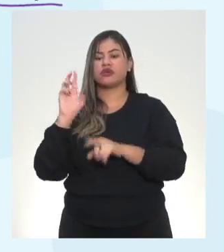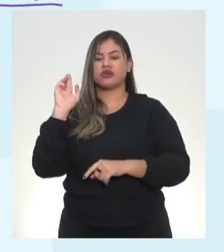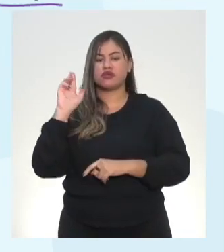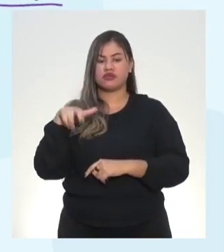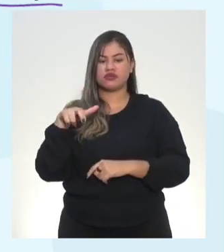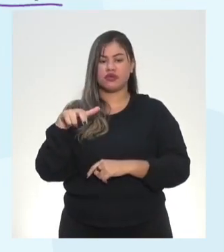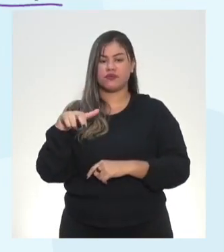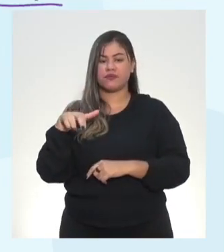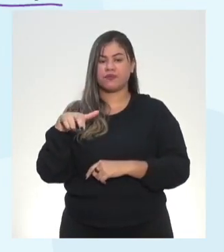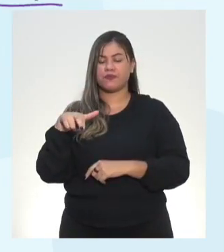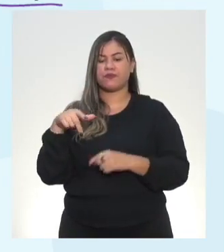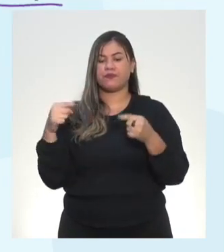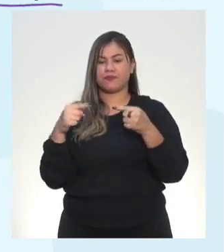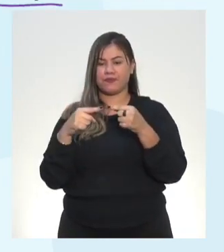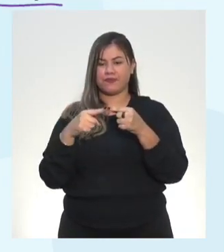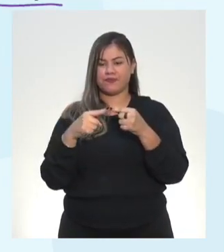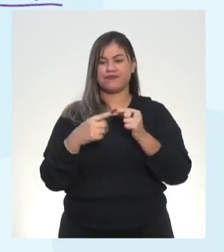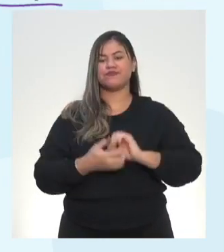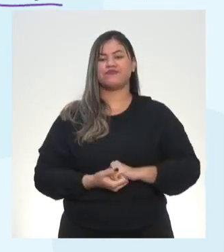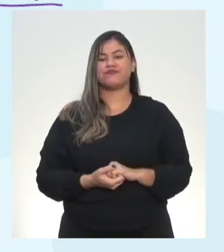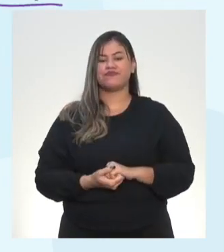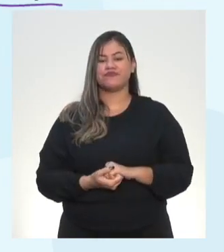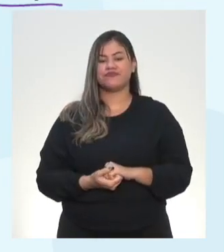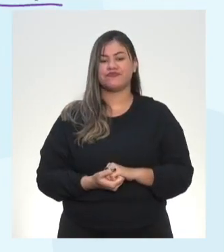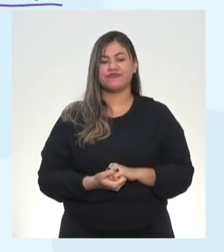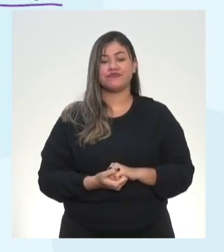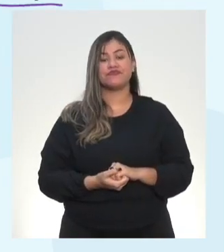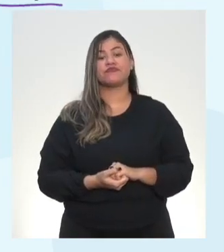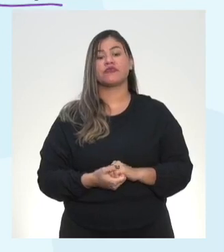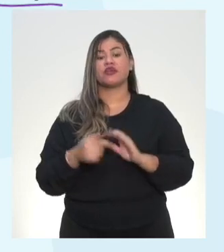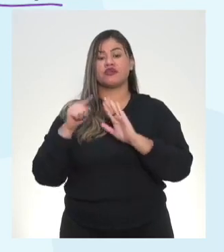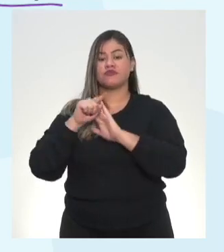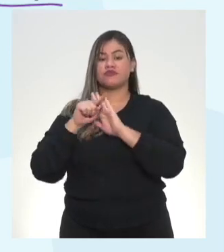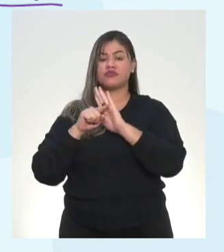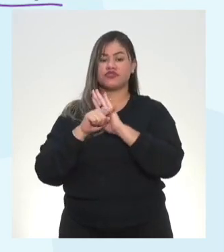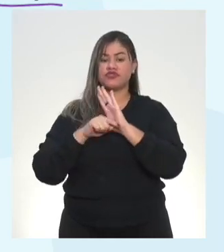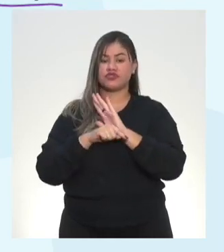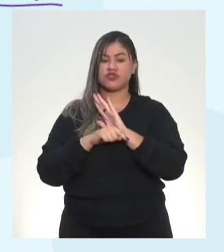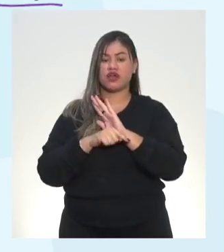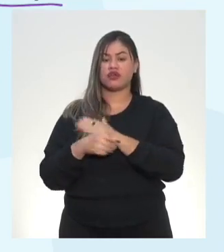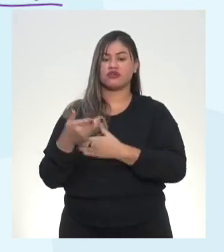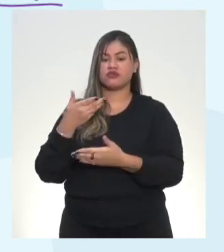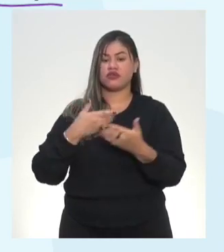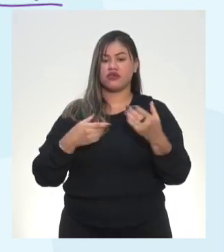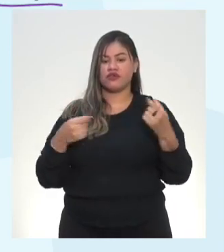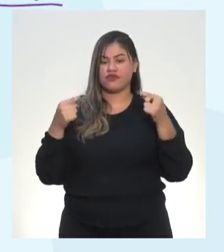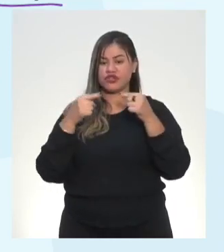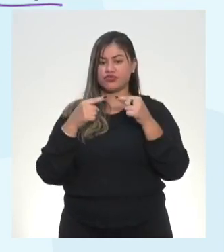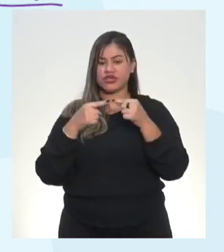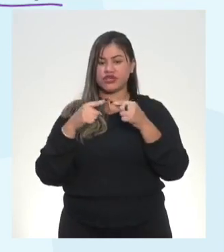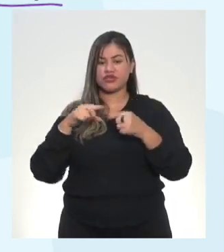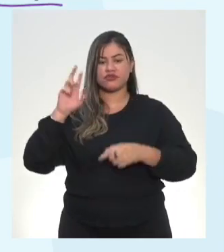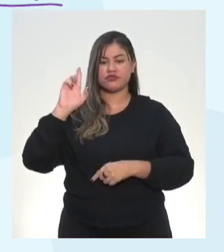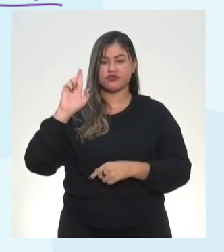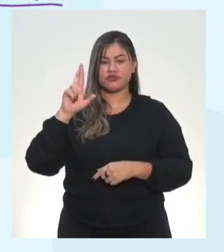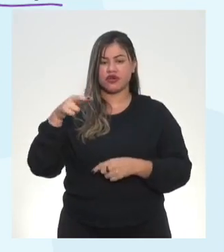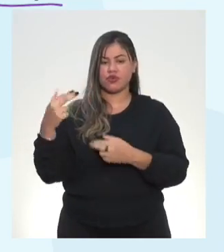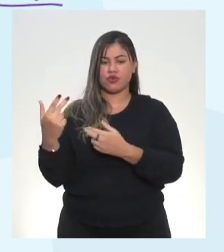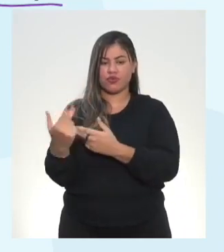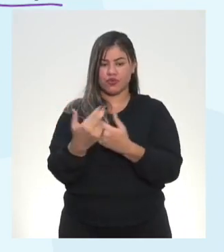a razão de semelhança estabelecida entre figuras semelhantes e a razão das medidas dos